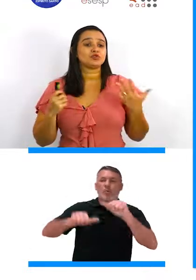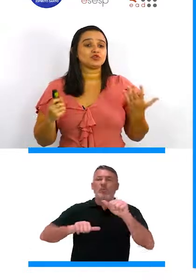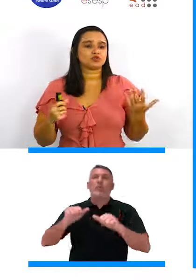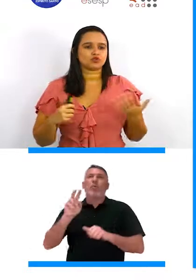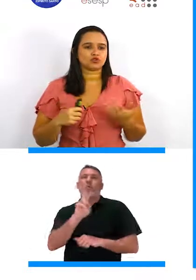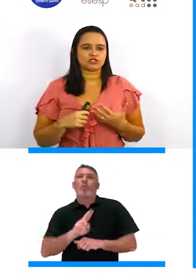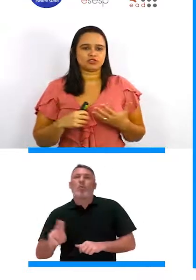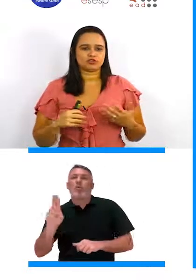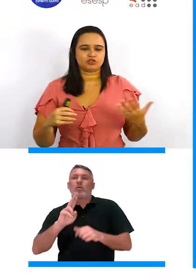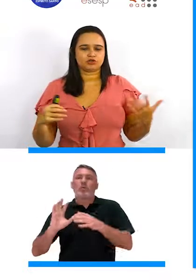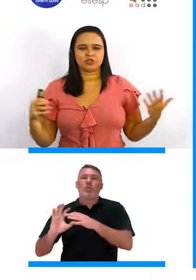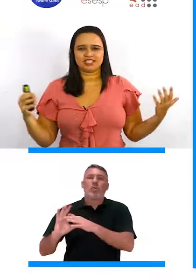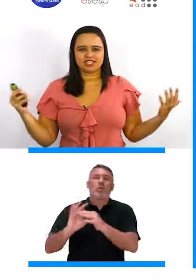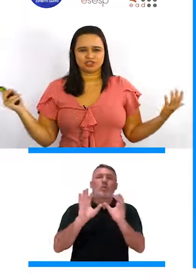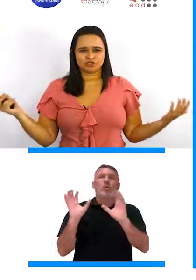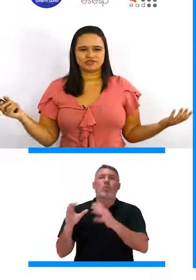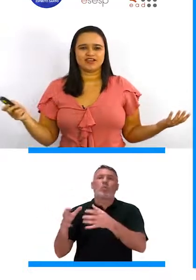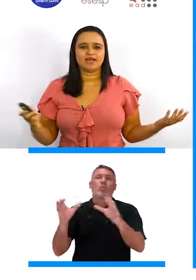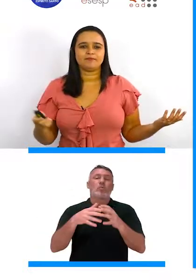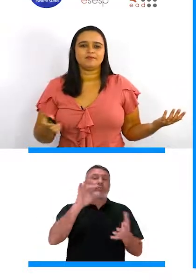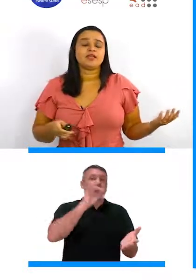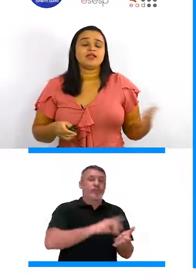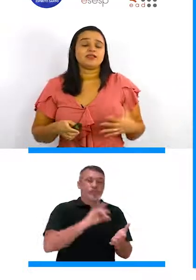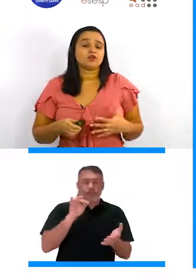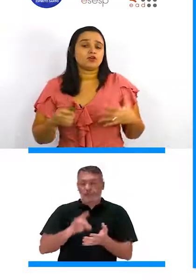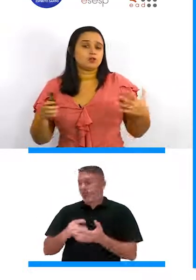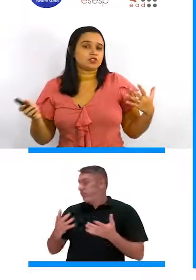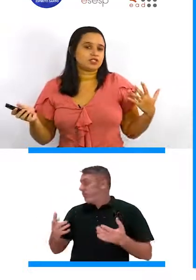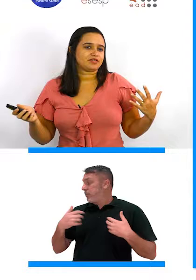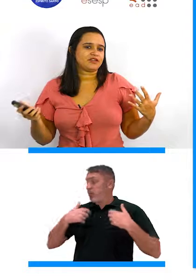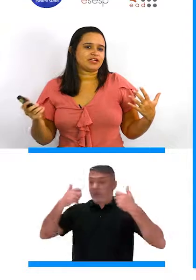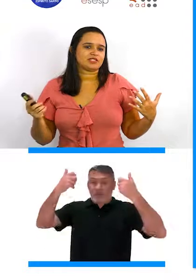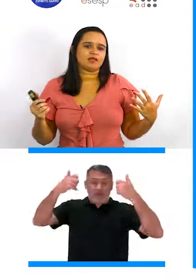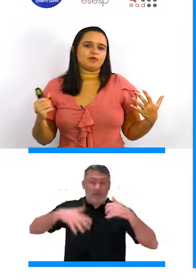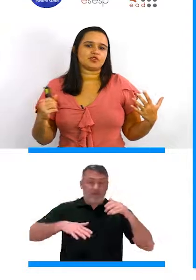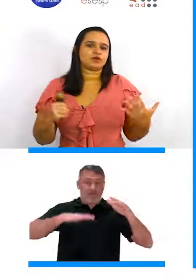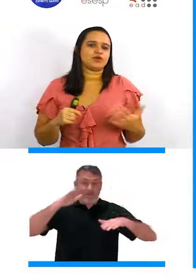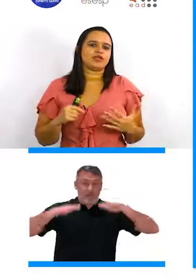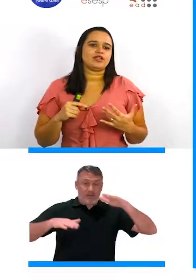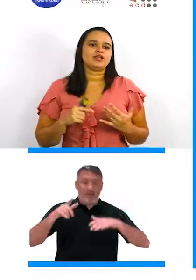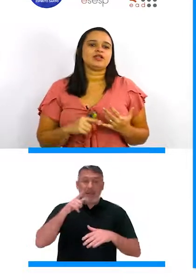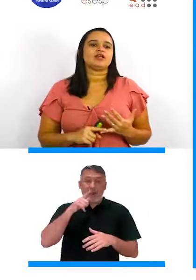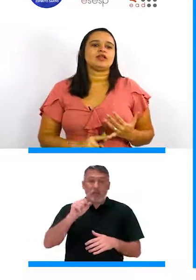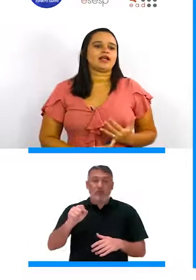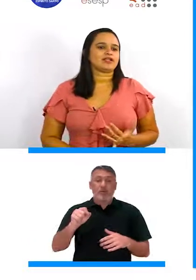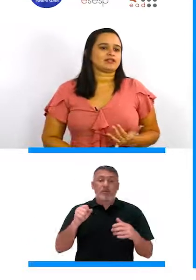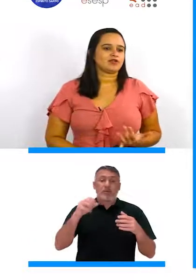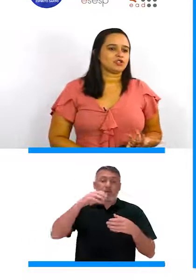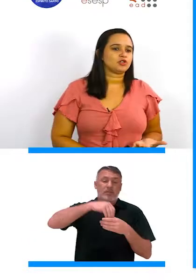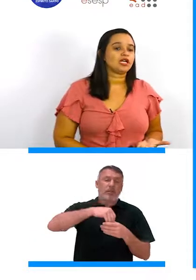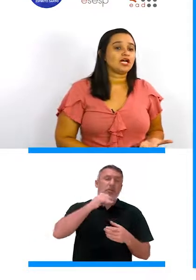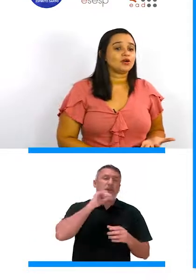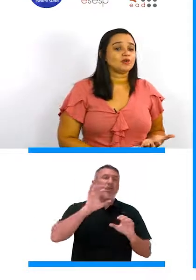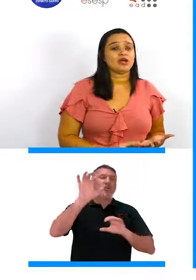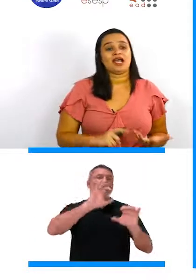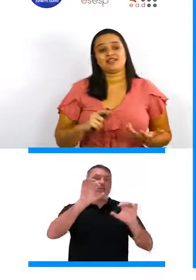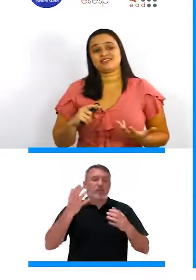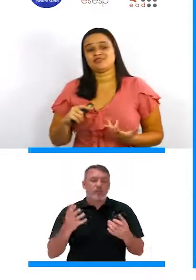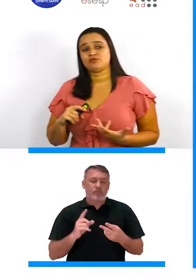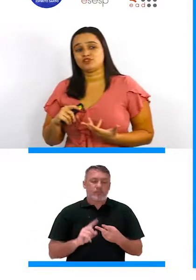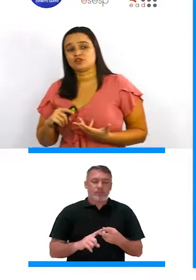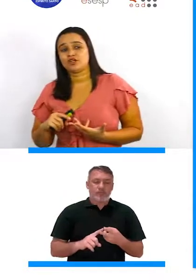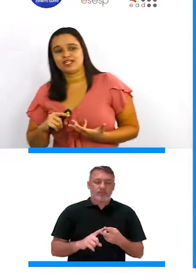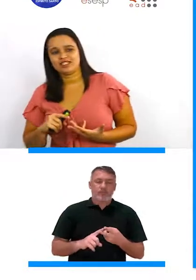língua em uso nos contextos de comunidades de fala. Então, como eu disse, a variação ela pode ocorrer a questão regional,